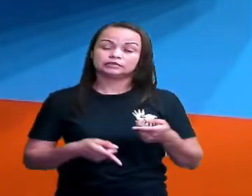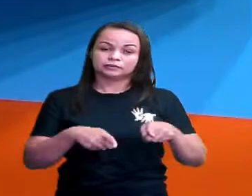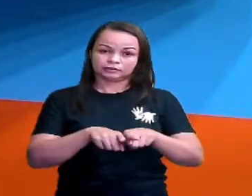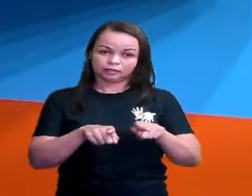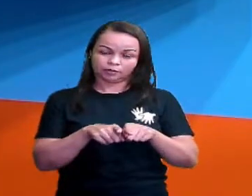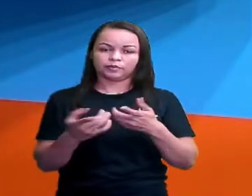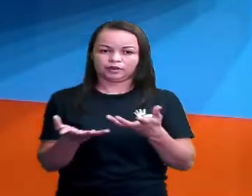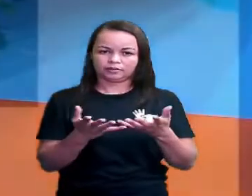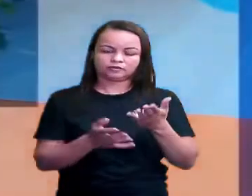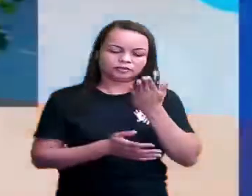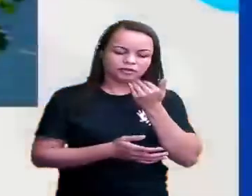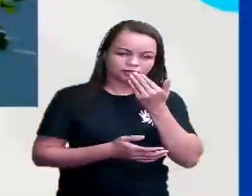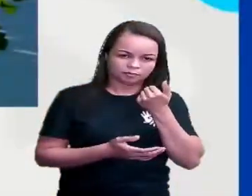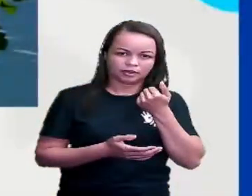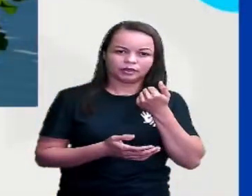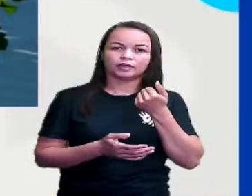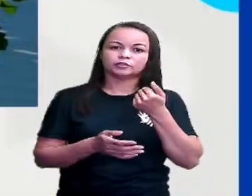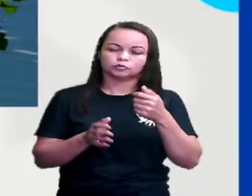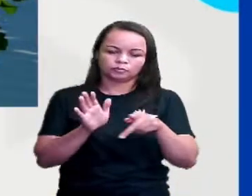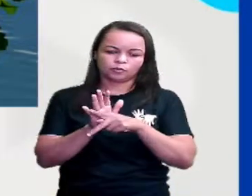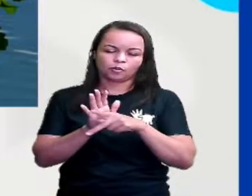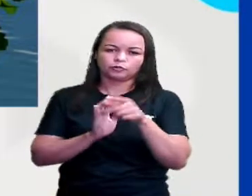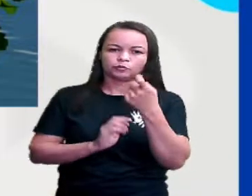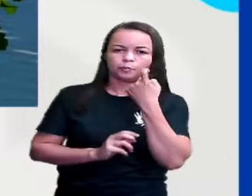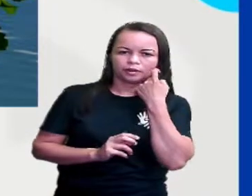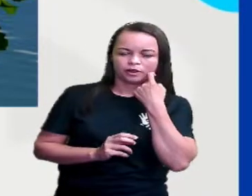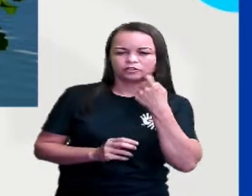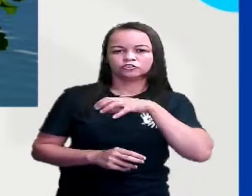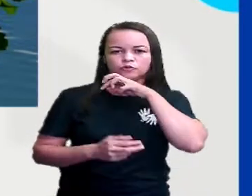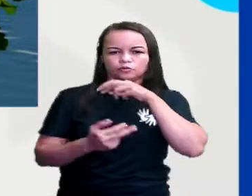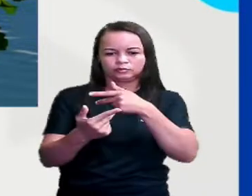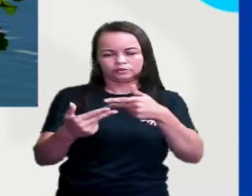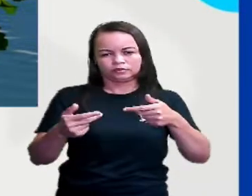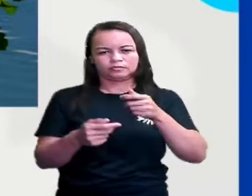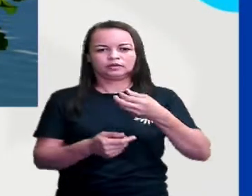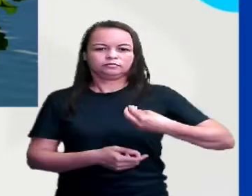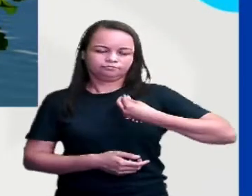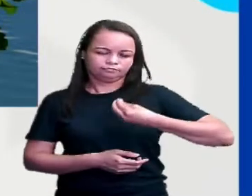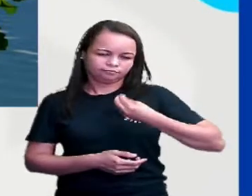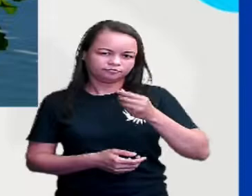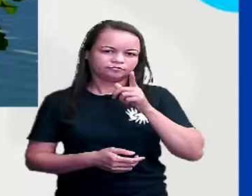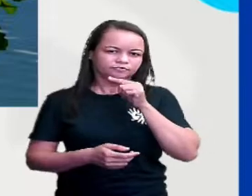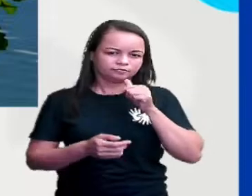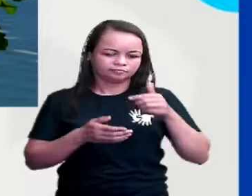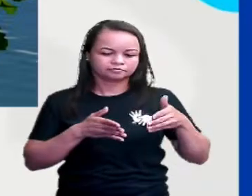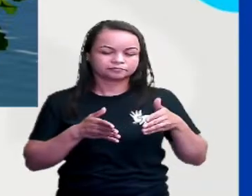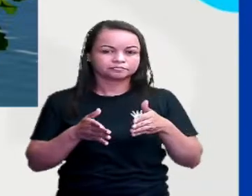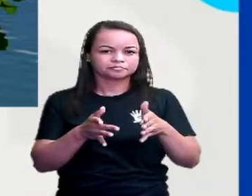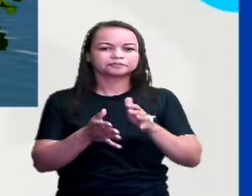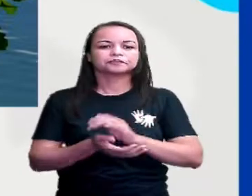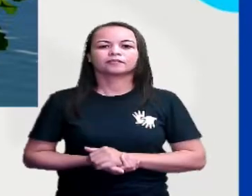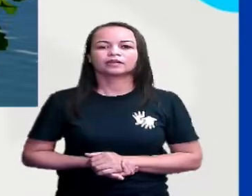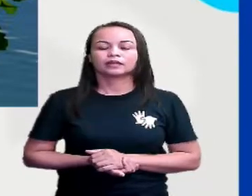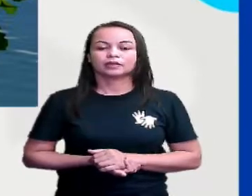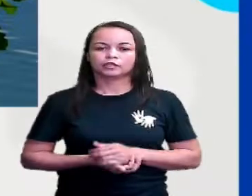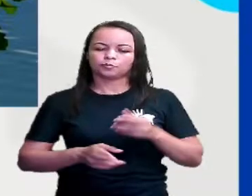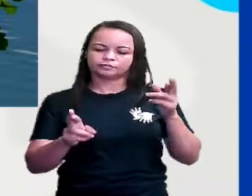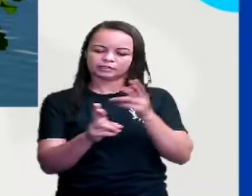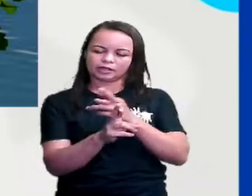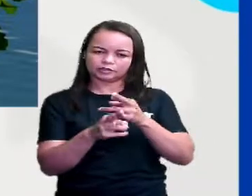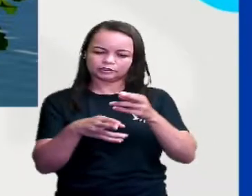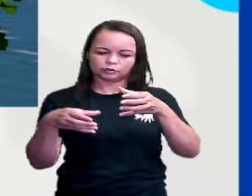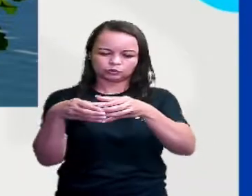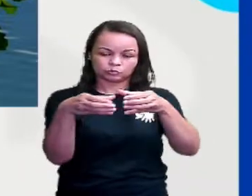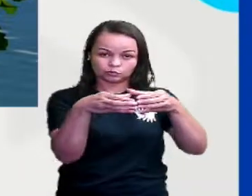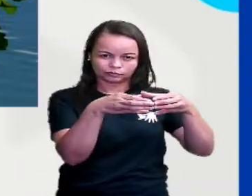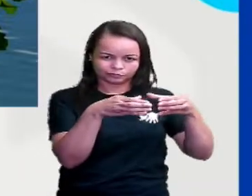para peixes e outros animais aquáticos. Aí, mais uma vez, a gente observa a relação que esse grupo